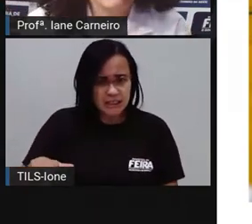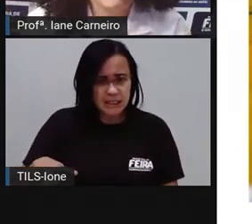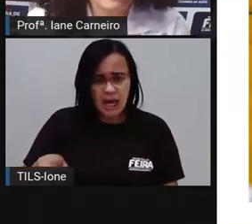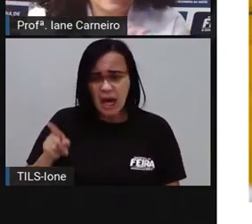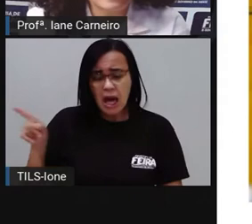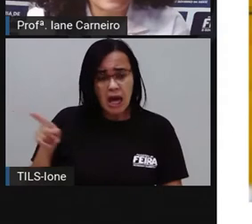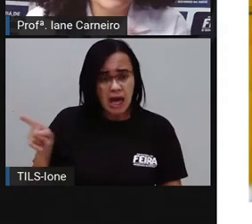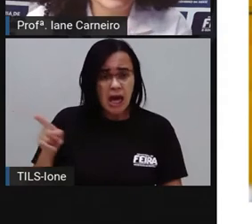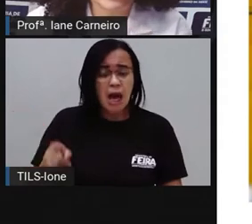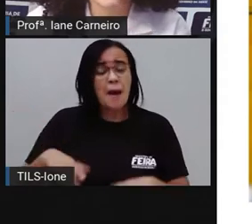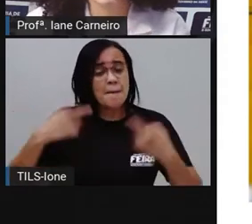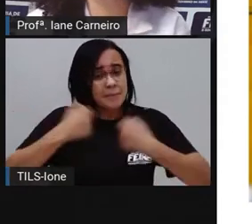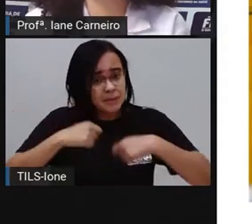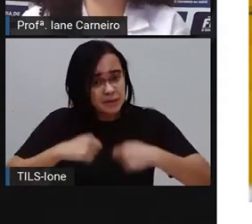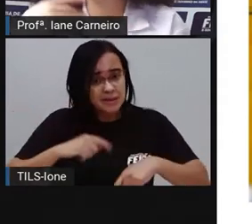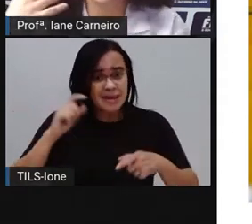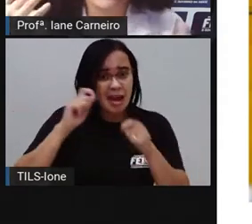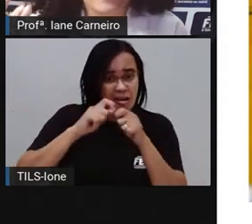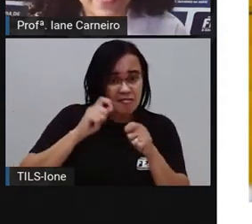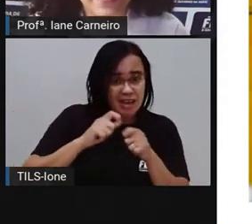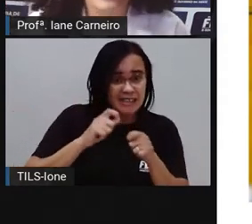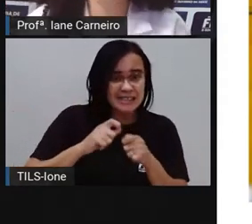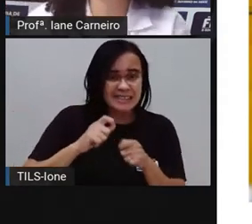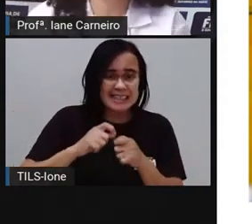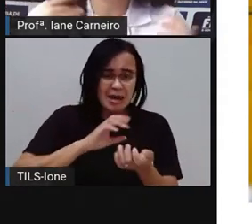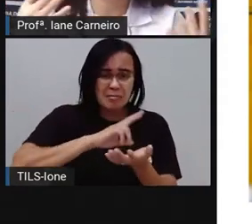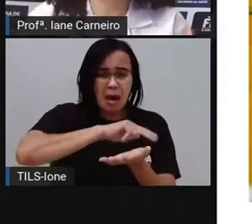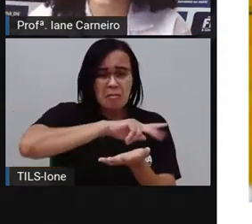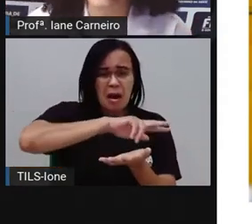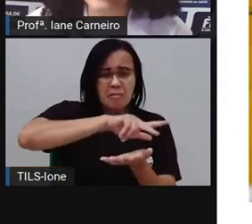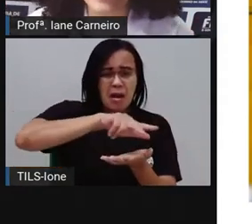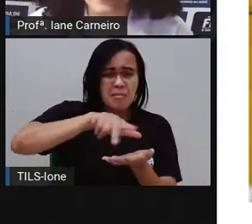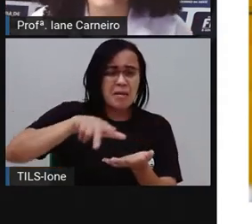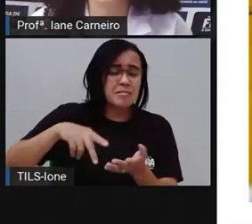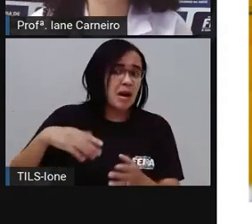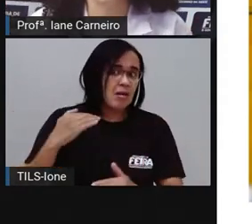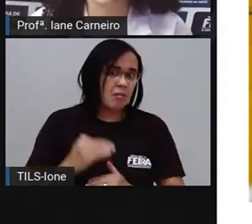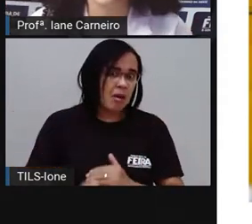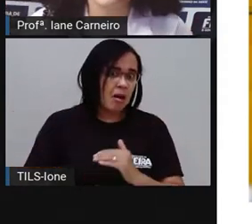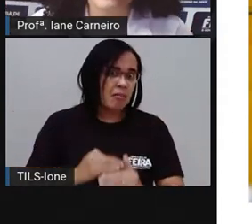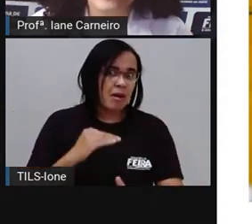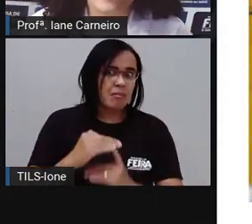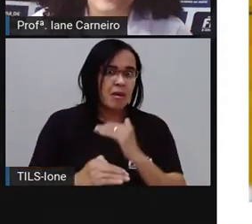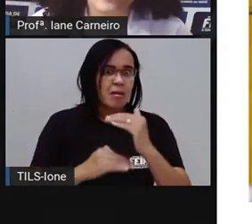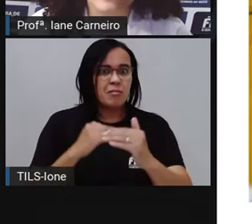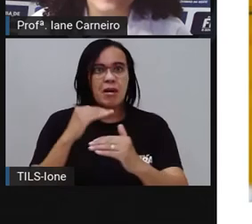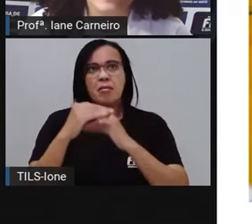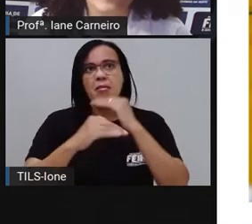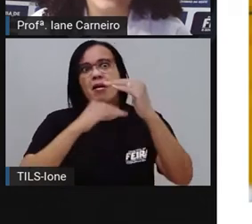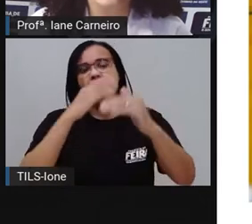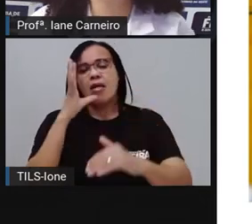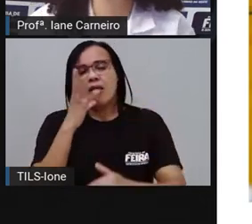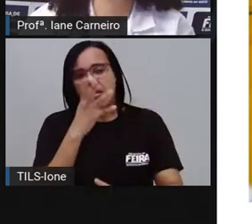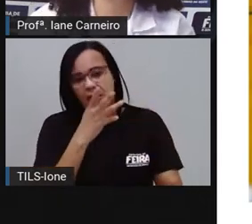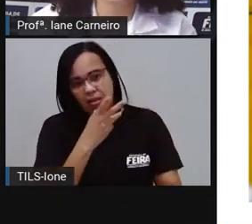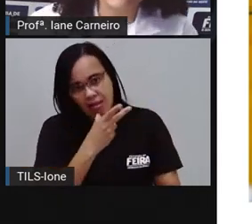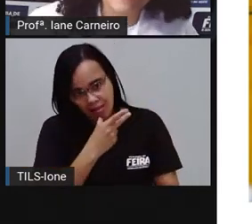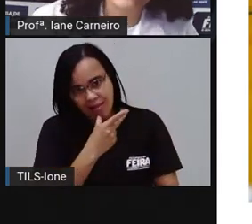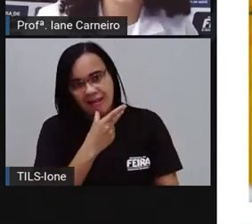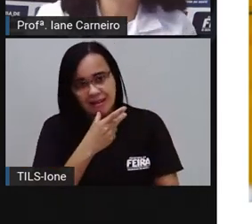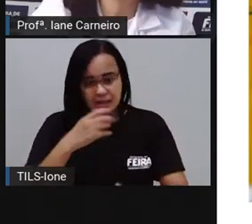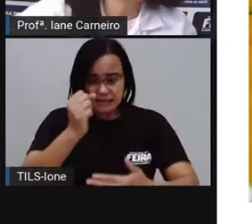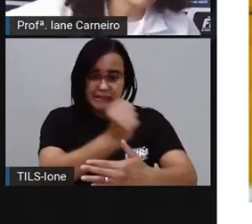tirar a casca da castanha. Tinha que bater, É um processo demorado, porque mexer esse caldeirão aqui, ó, de